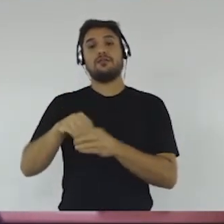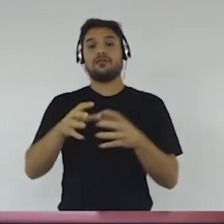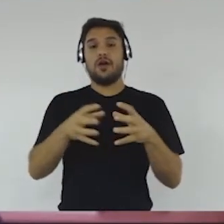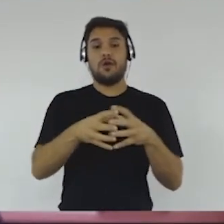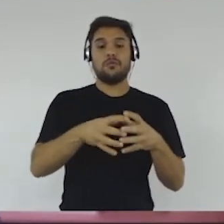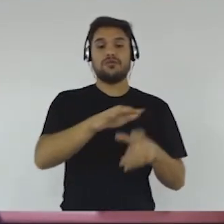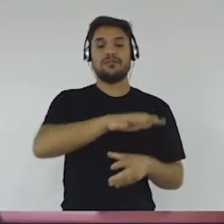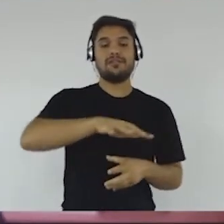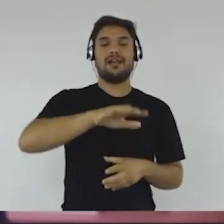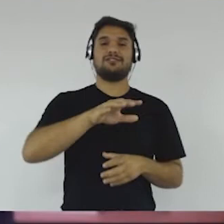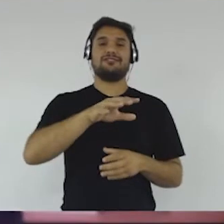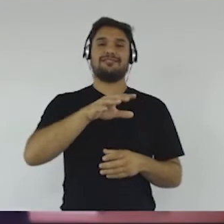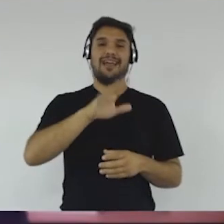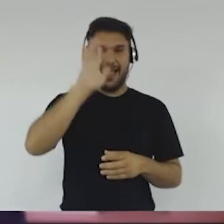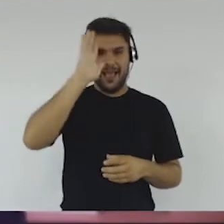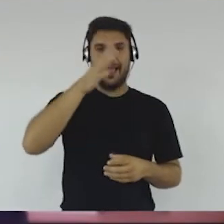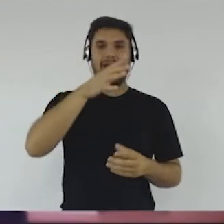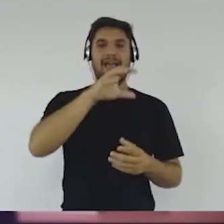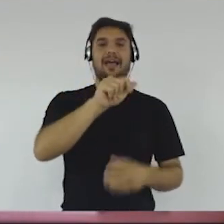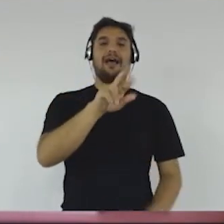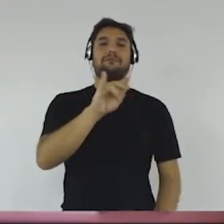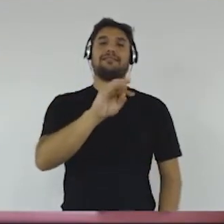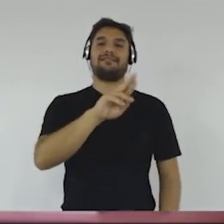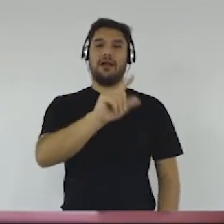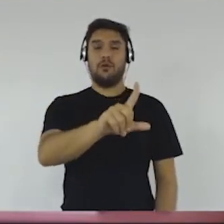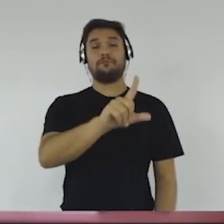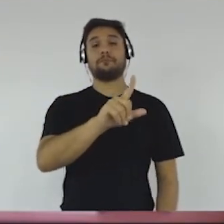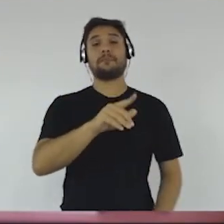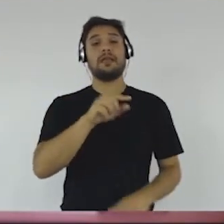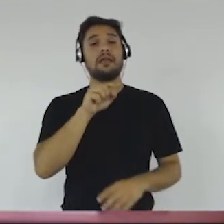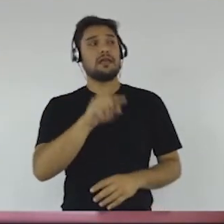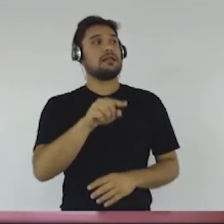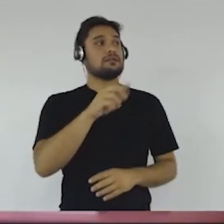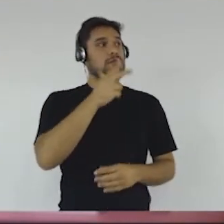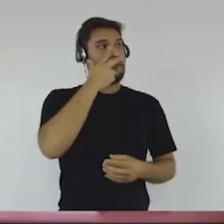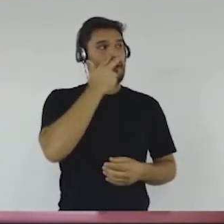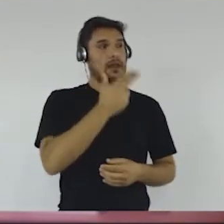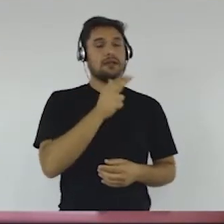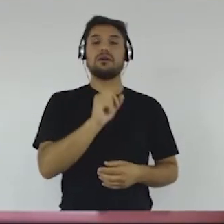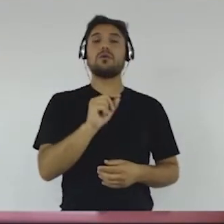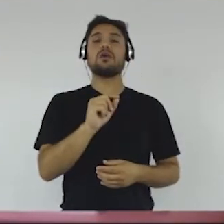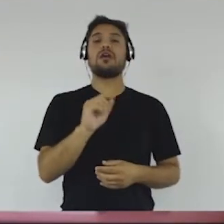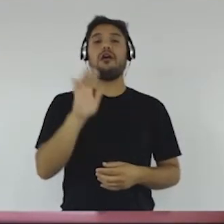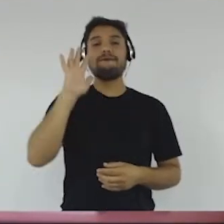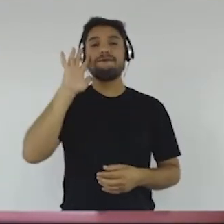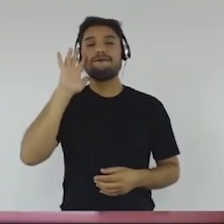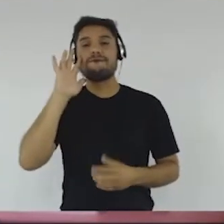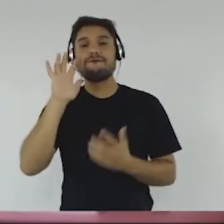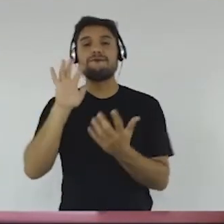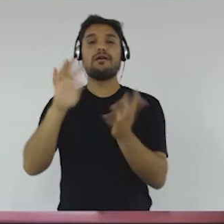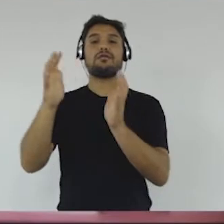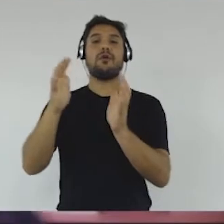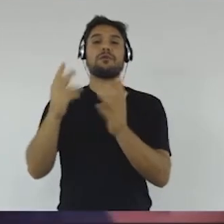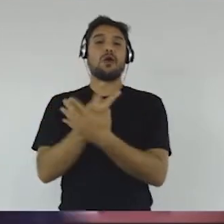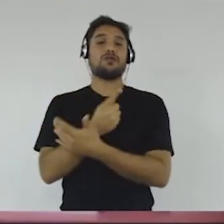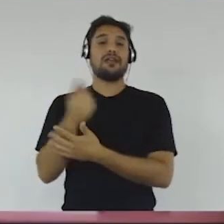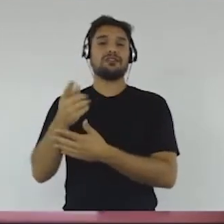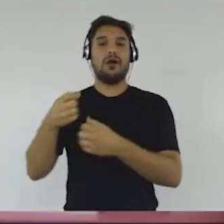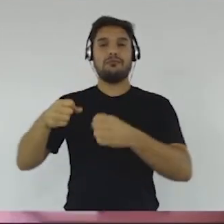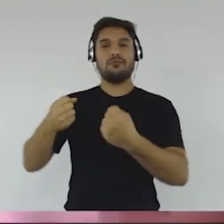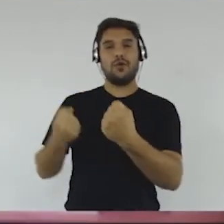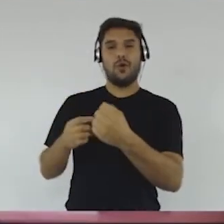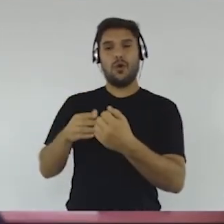arbitral. Aqui, Joaquim e demais colegas, é mais ou menos o fenômeno que nós assistimos na Fórmula 1,